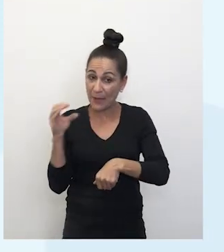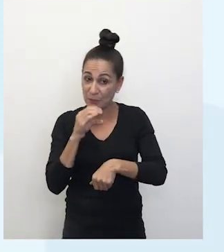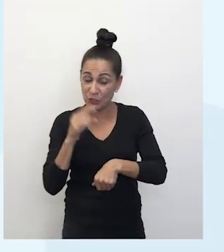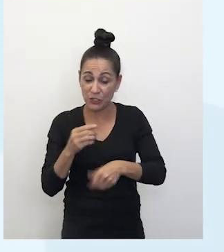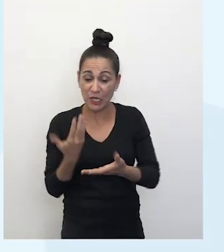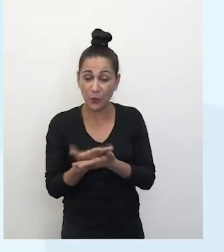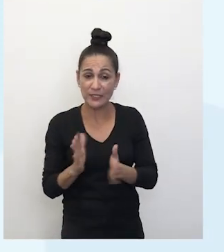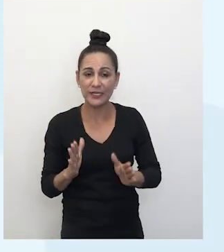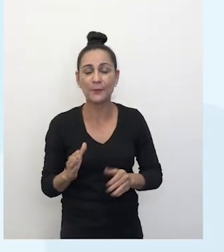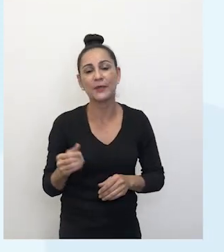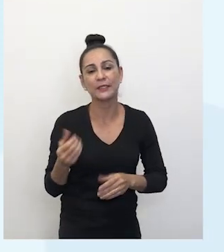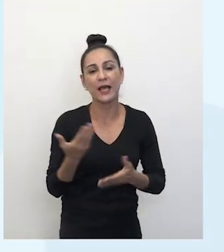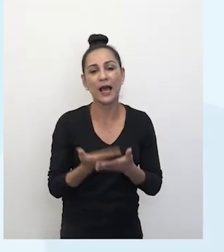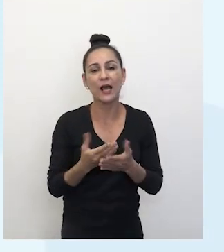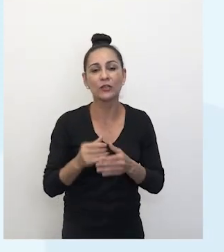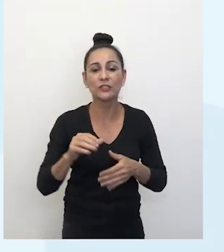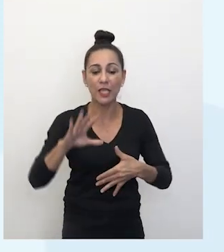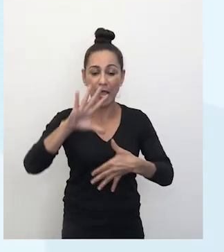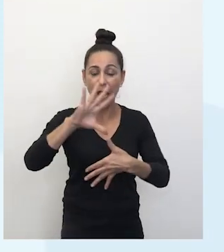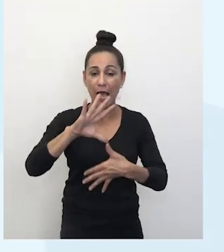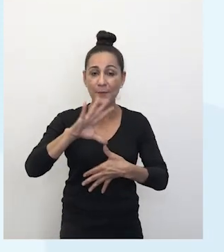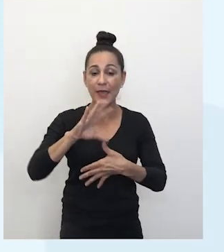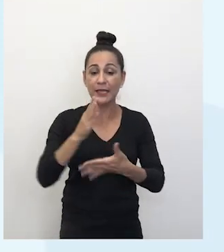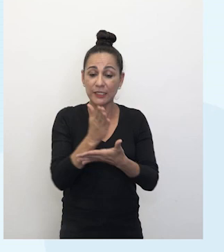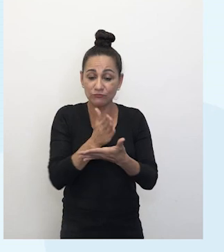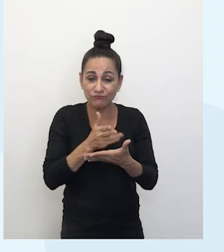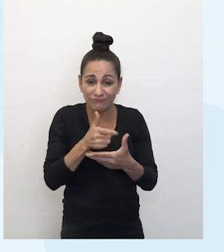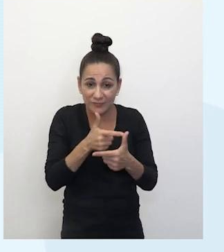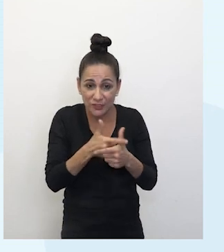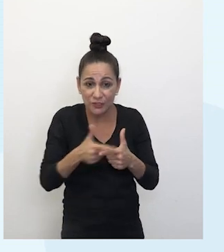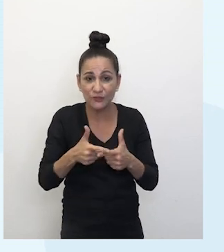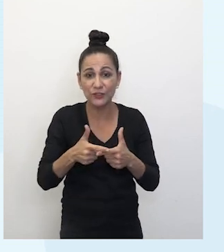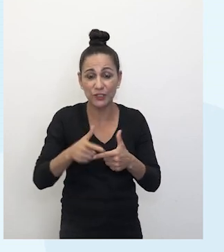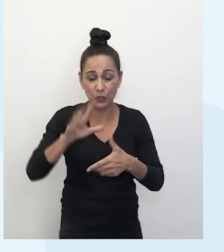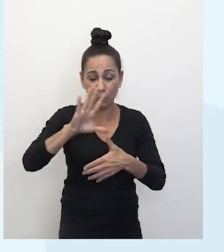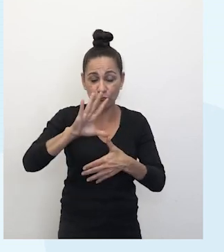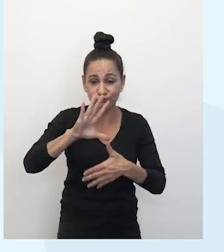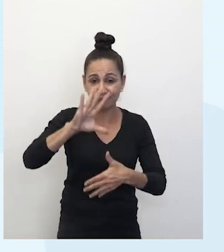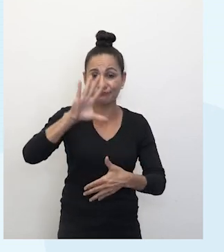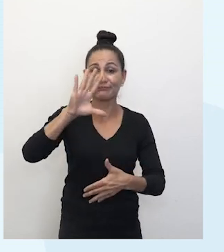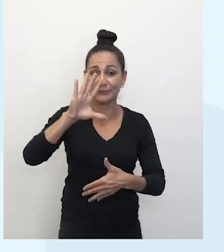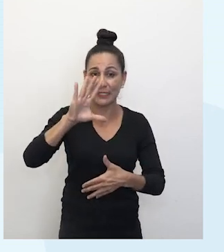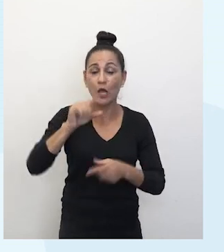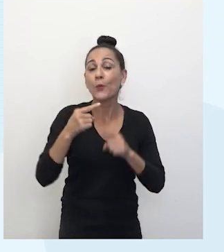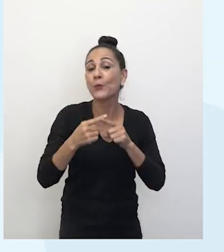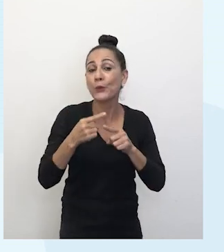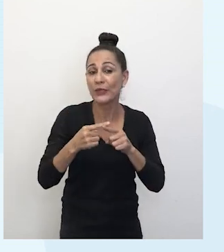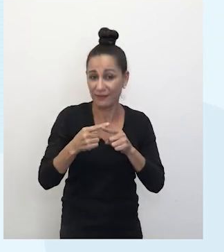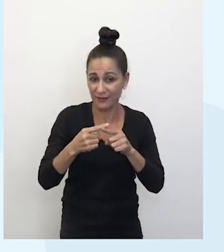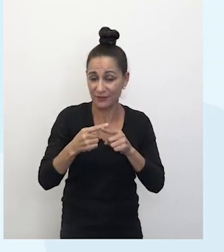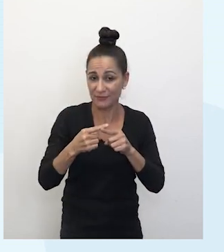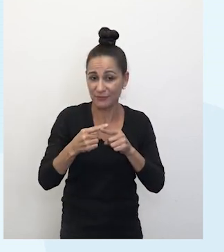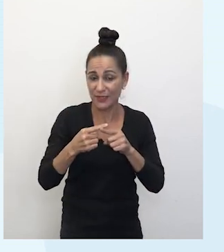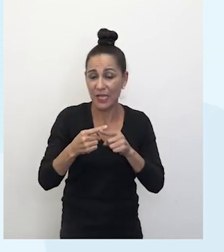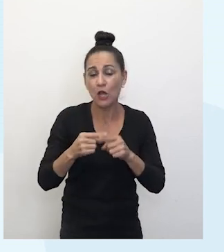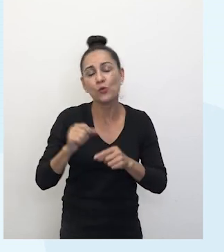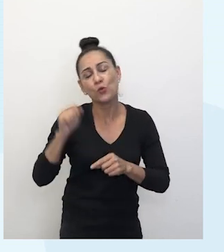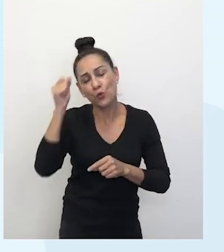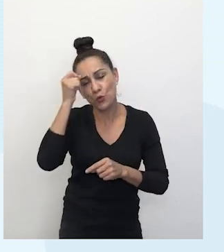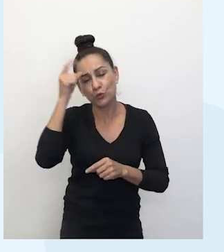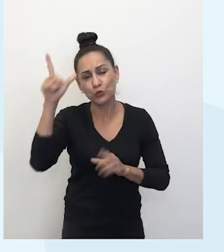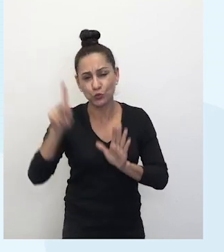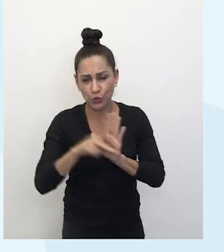América nós temos uma divisão da América que América anglo-saxônica e América Latina né por questões culturais